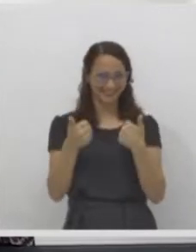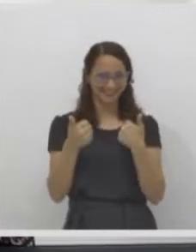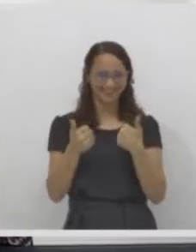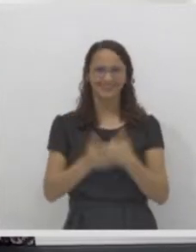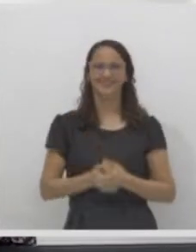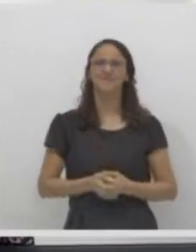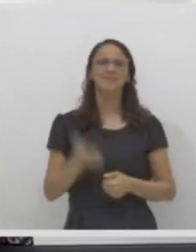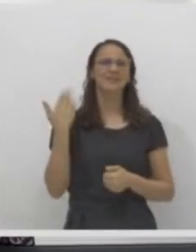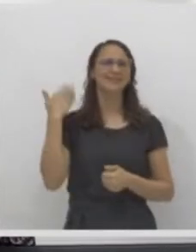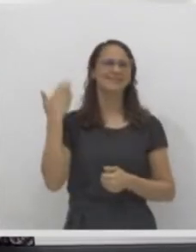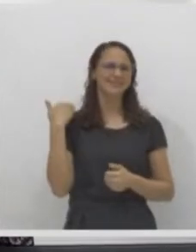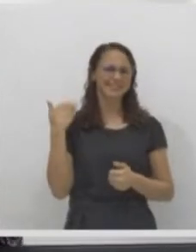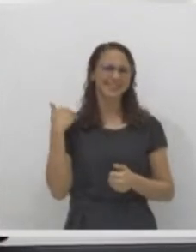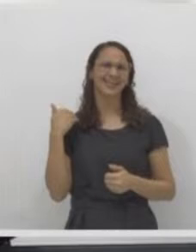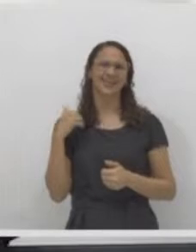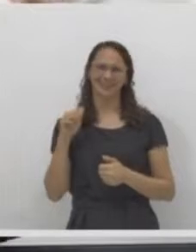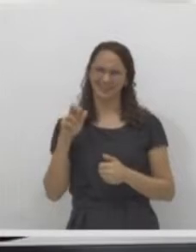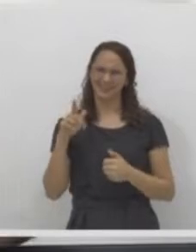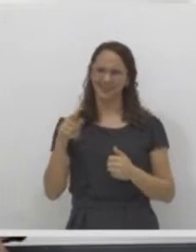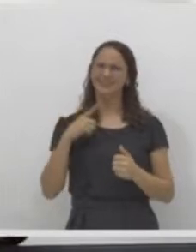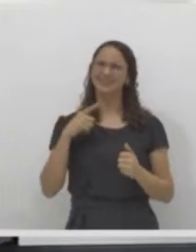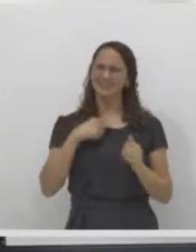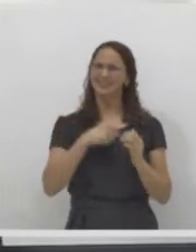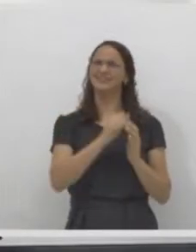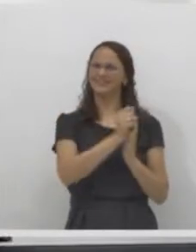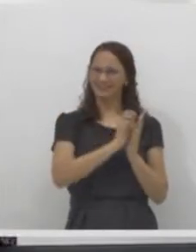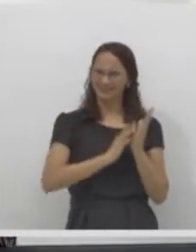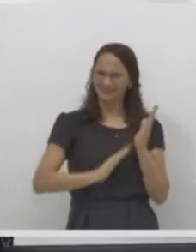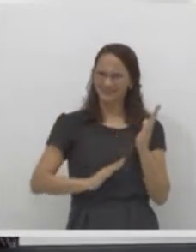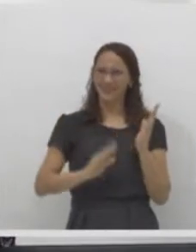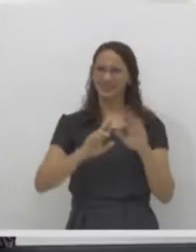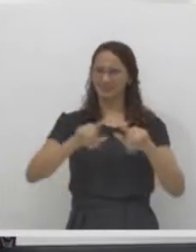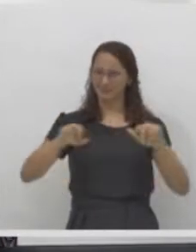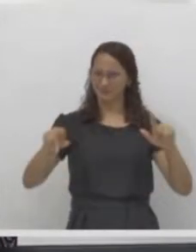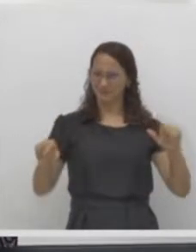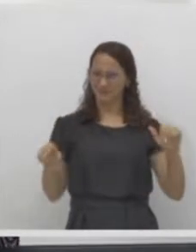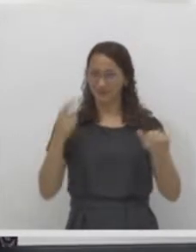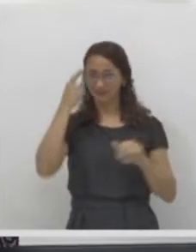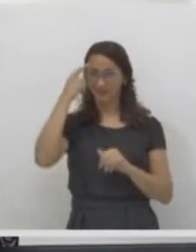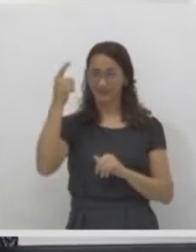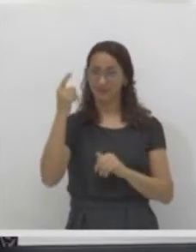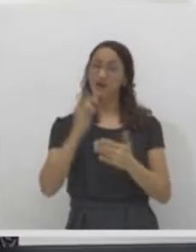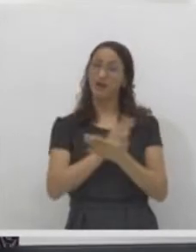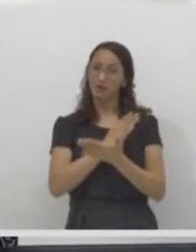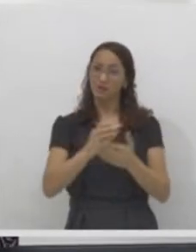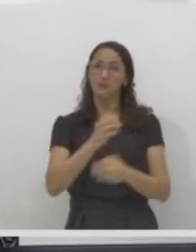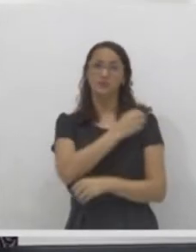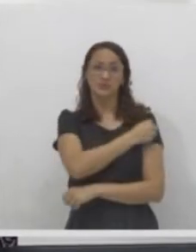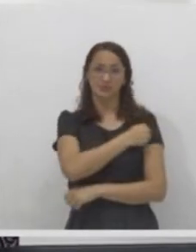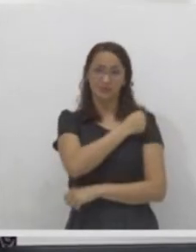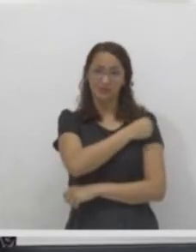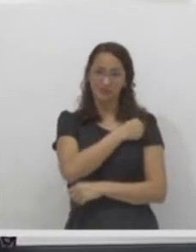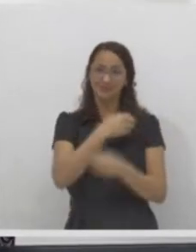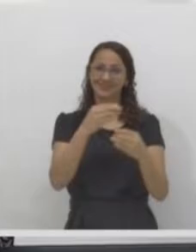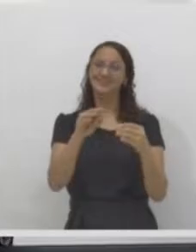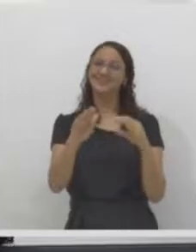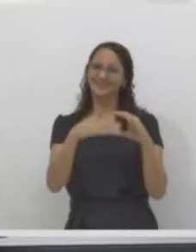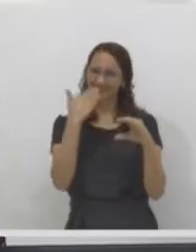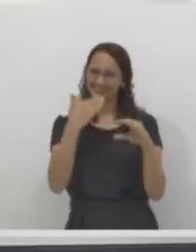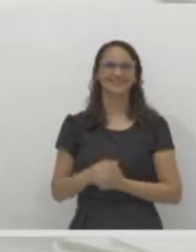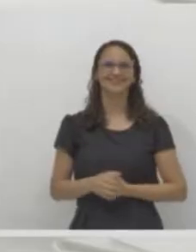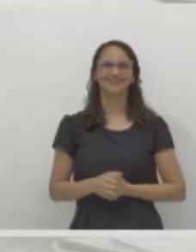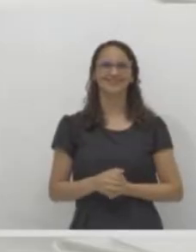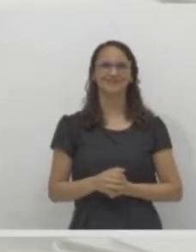eu deixei várias tarefas de casa, várias atividades. Estão lembrados? Alguns alunos participaram e mandaram para a gente. Vamos